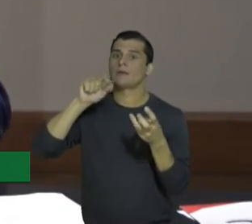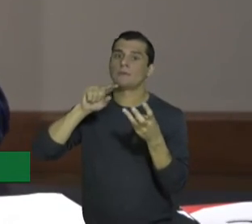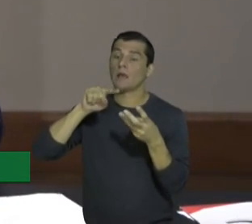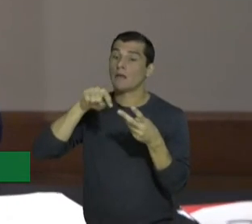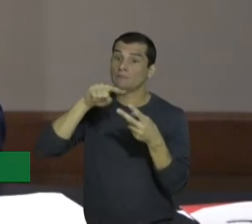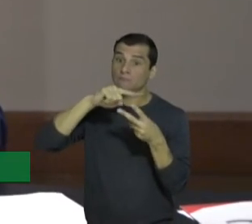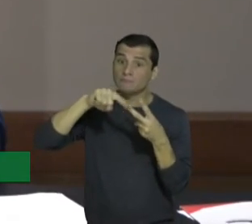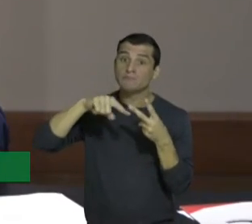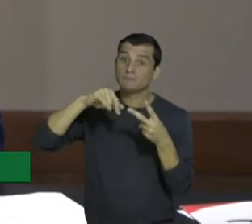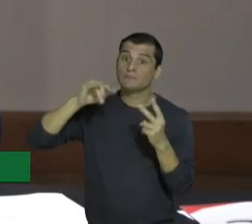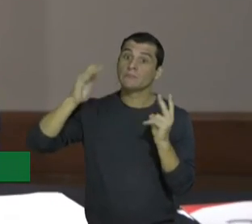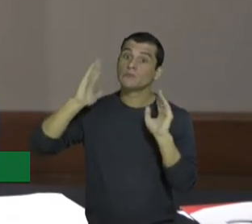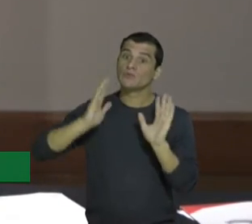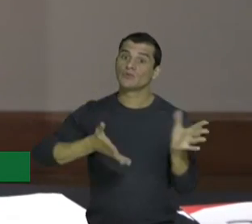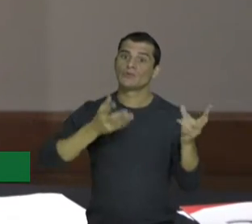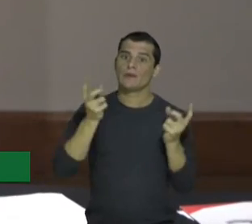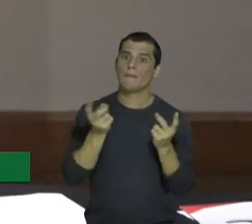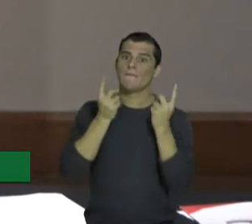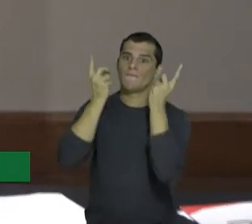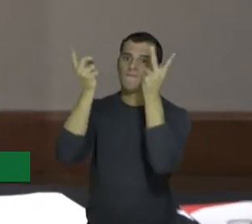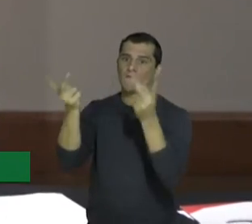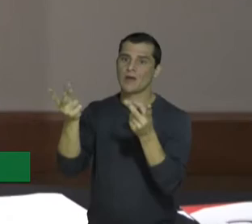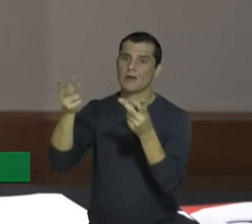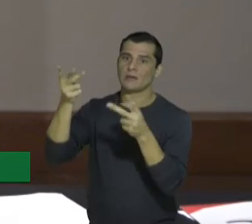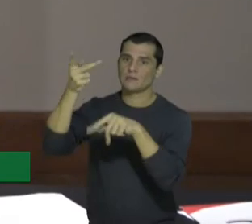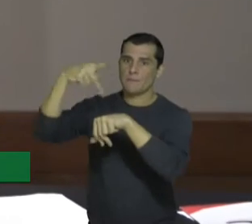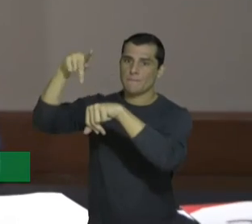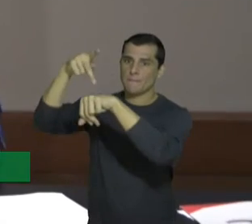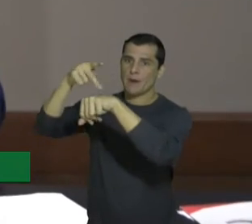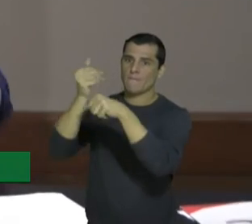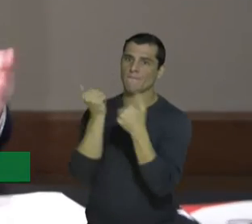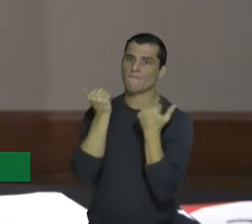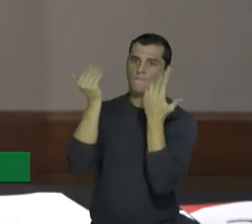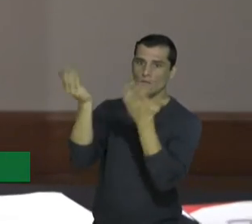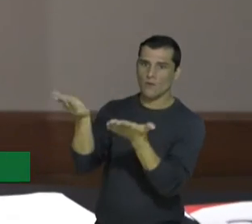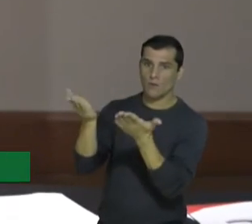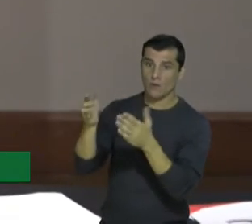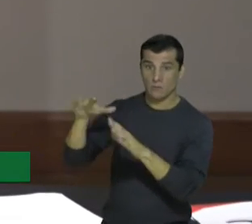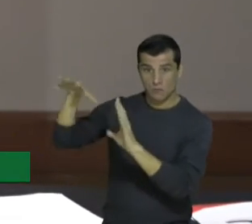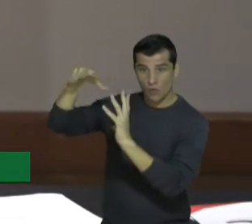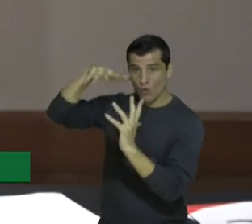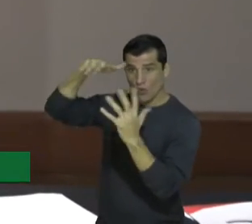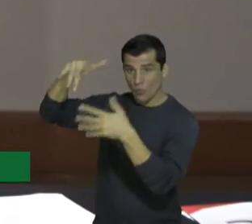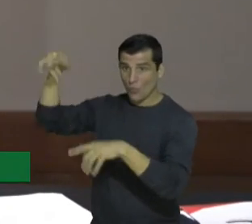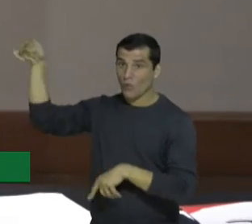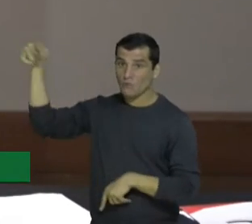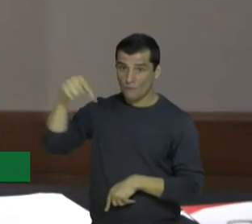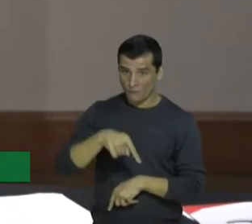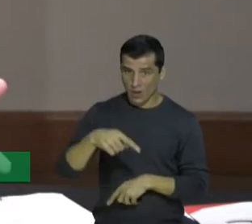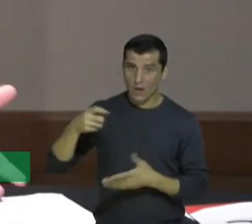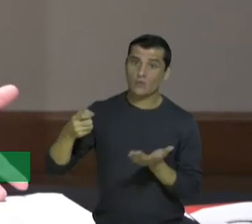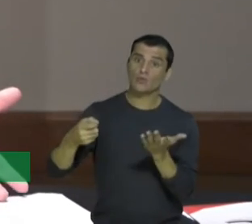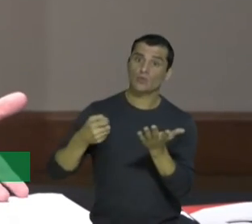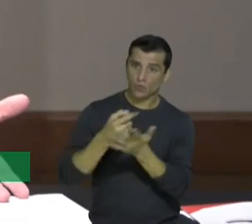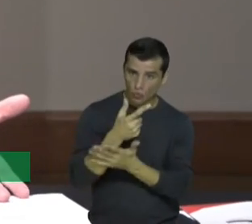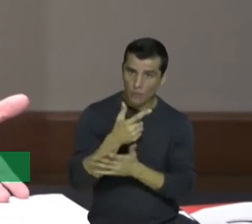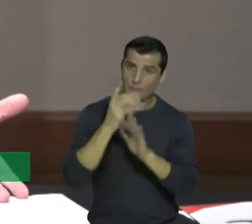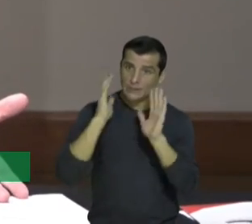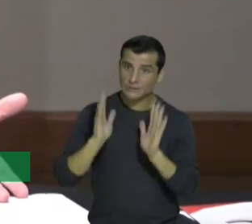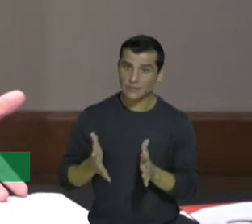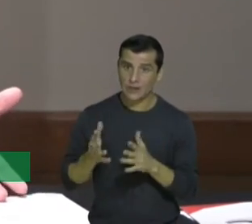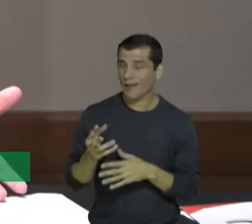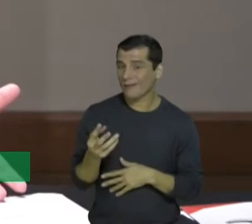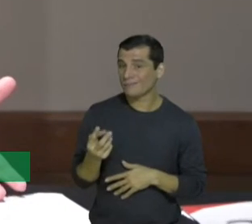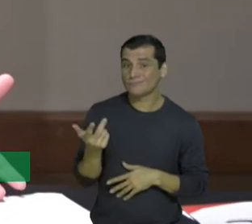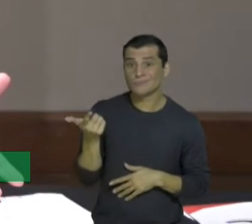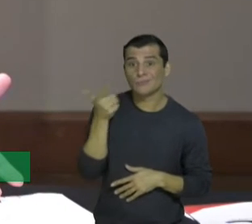você queira viver numa bolha no seu bairro o mundo chegou até você quer queira quer não não tem como